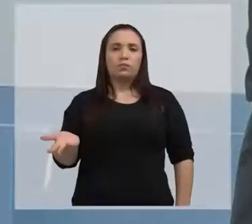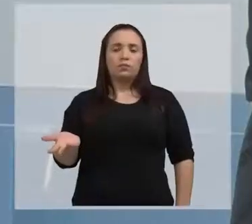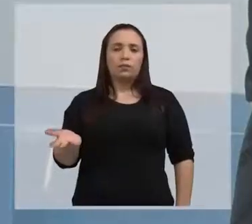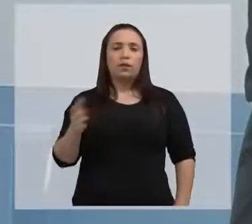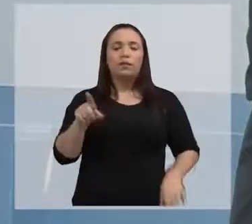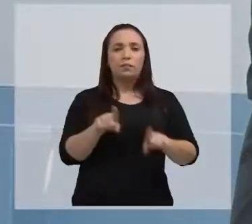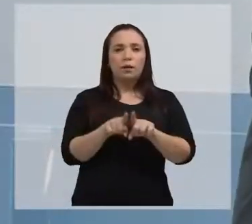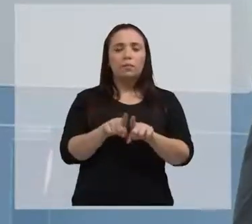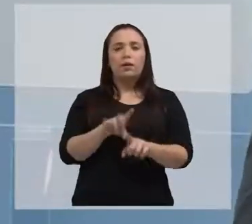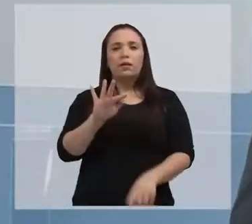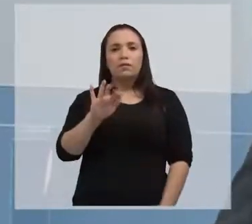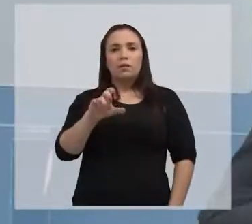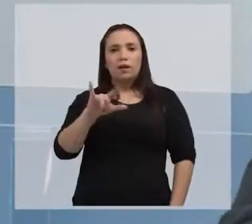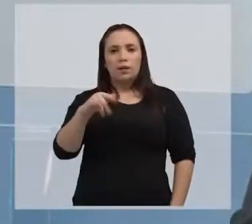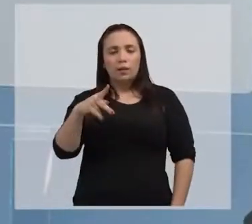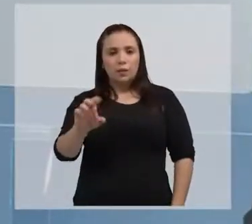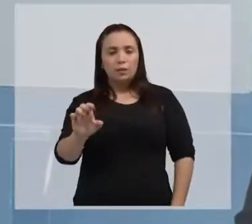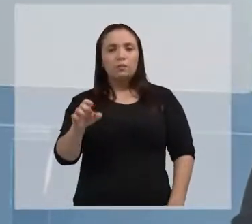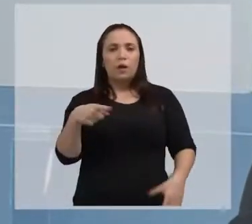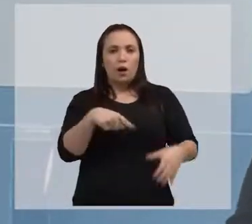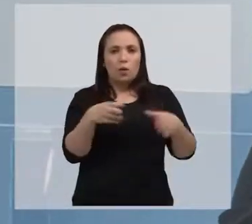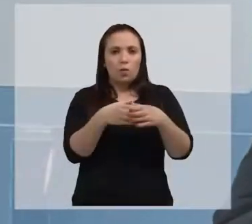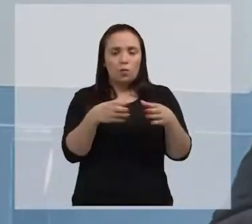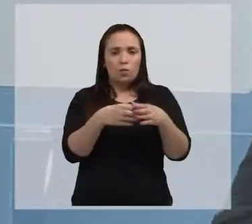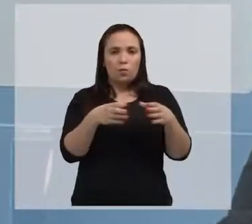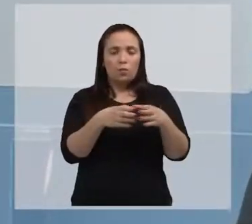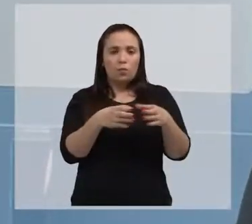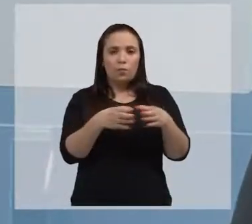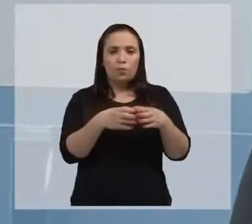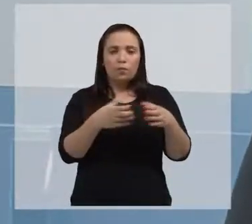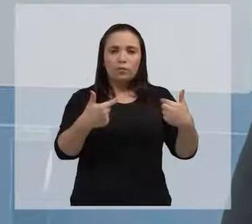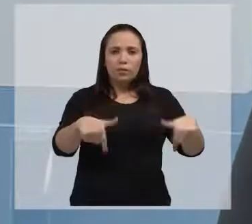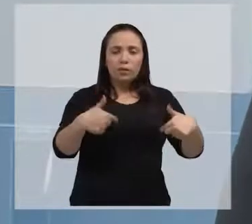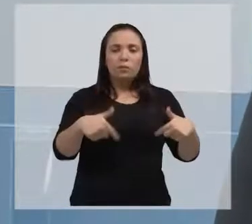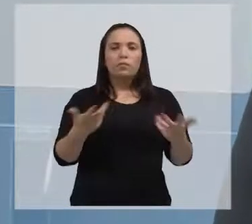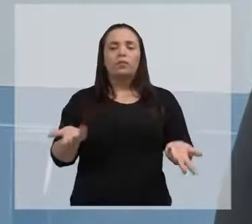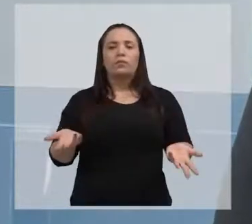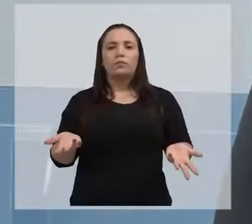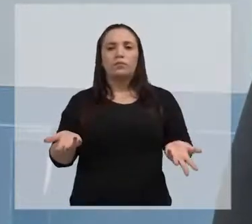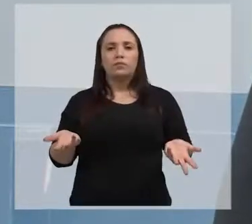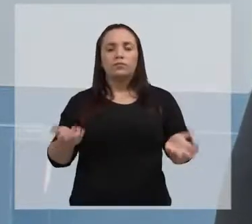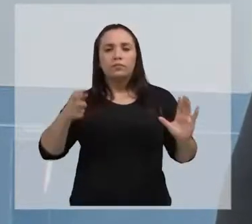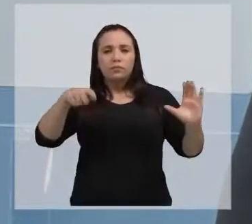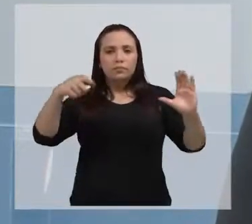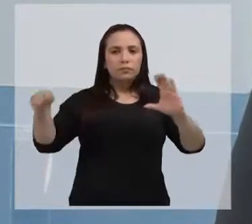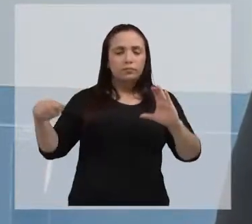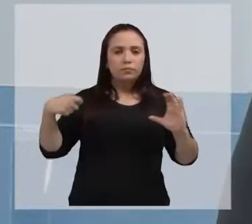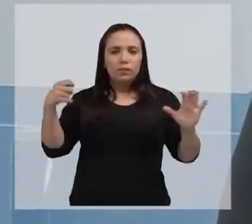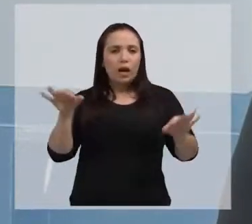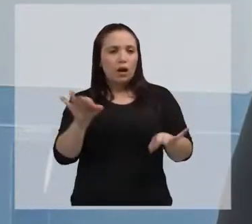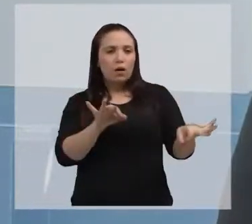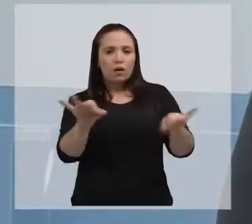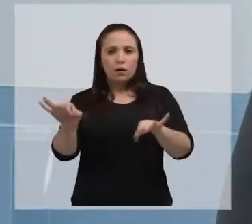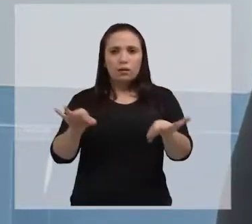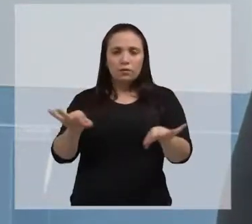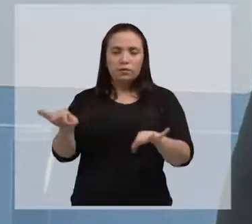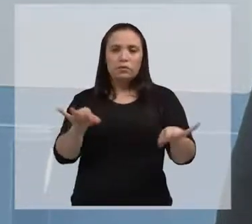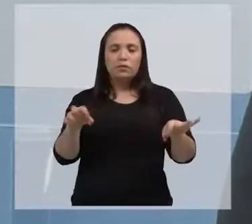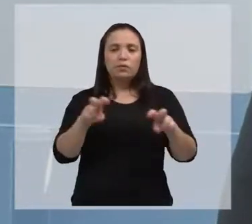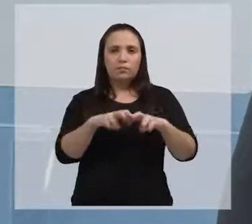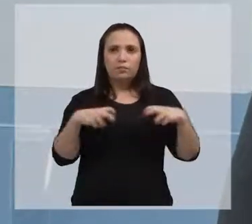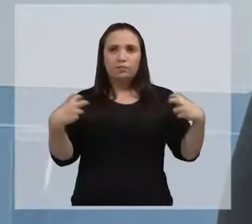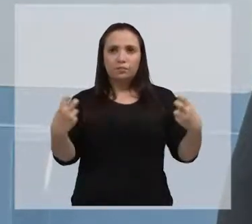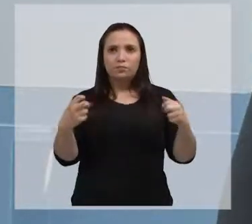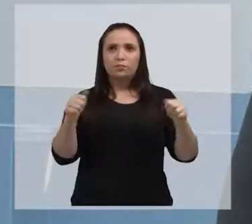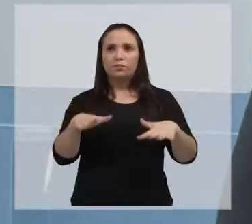O Felipe, que é a nossa equipe que trabalha aqui, o nosso outro Claudinho, que faz aqui a nossa... e